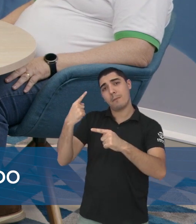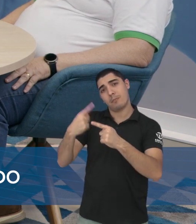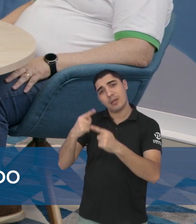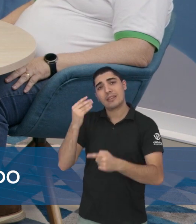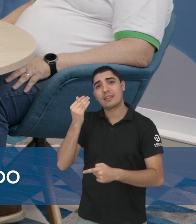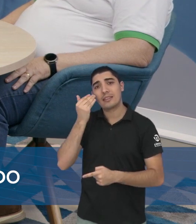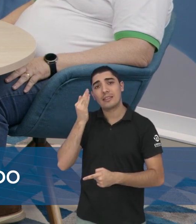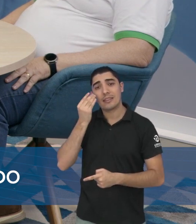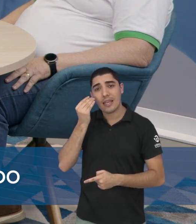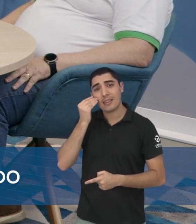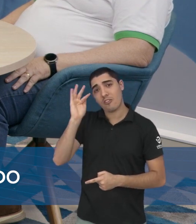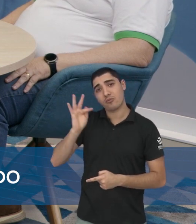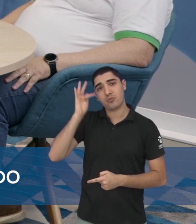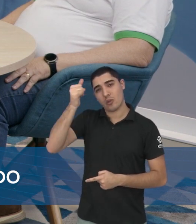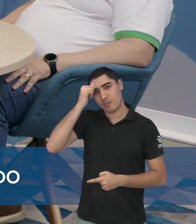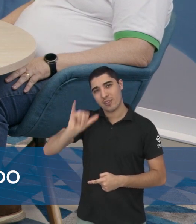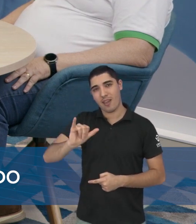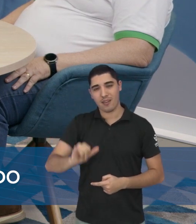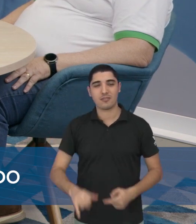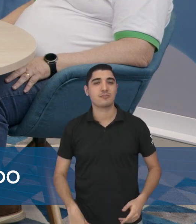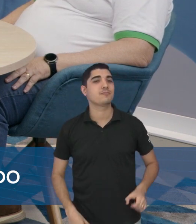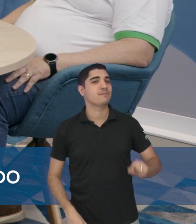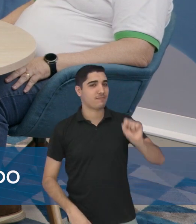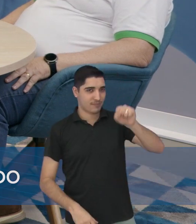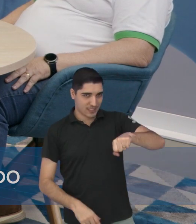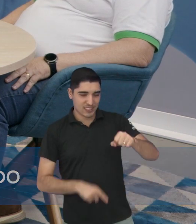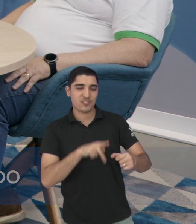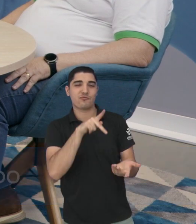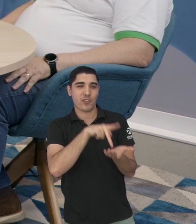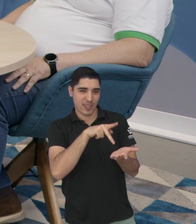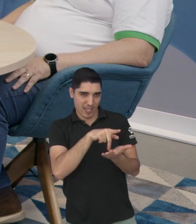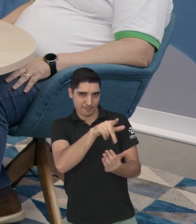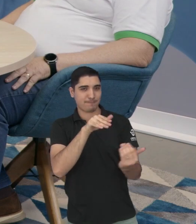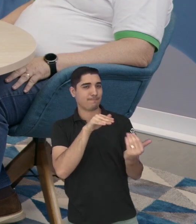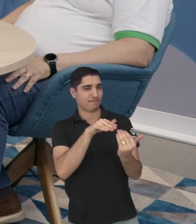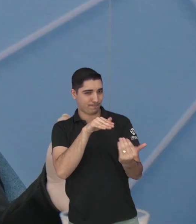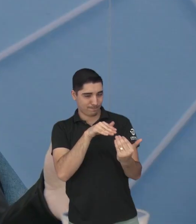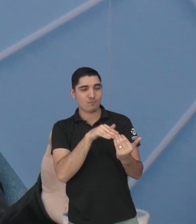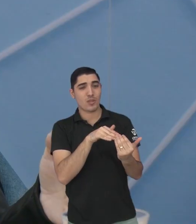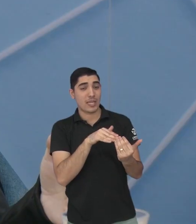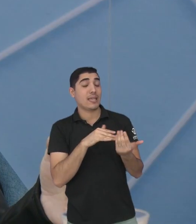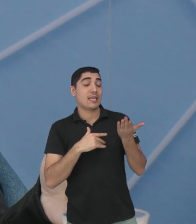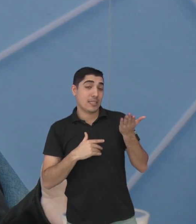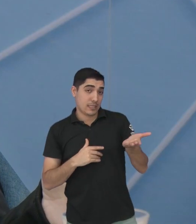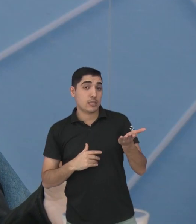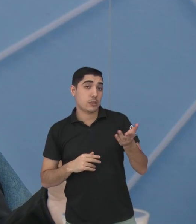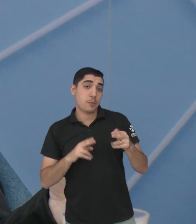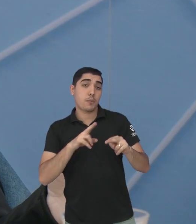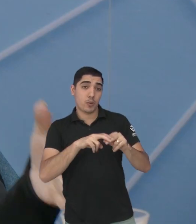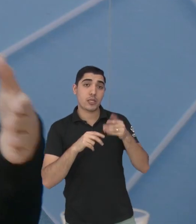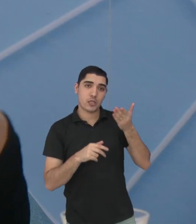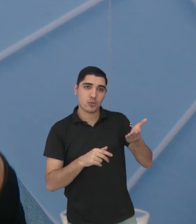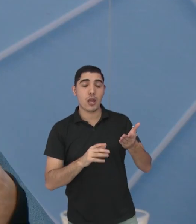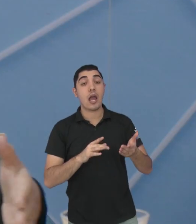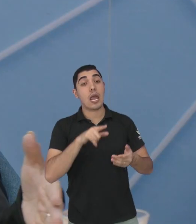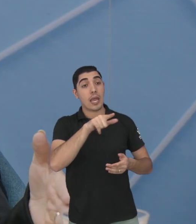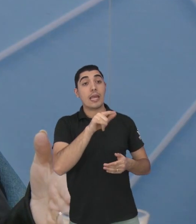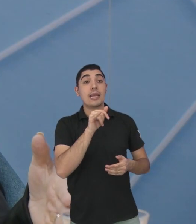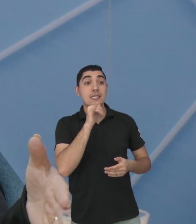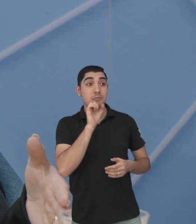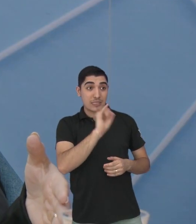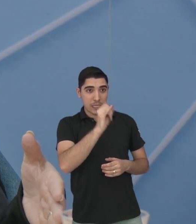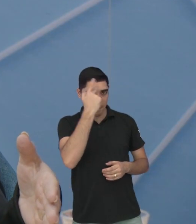elas. Exato. Eu penso assim que isso move ela a não ter uma